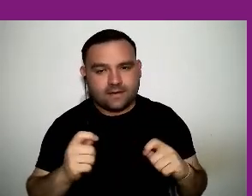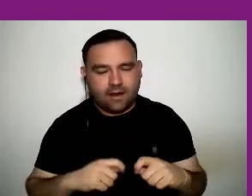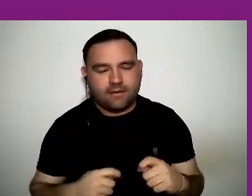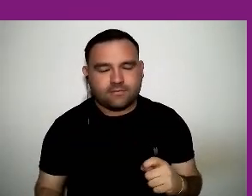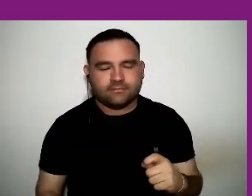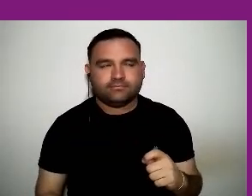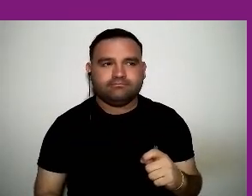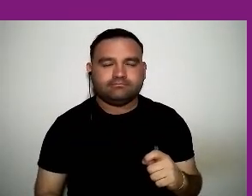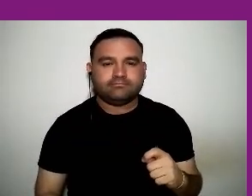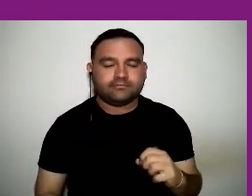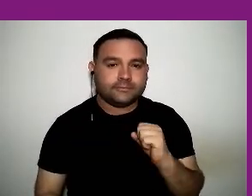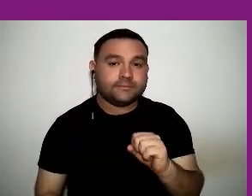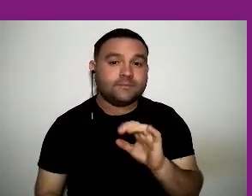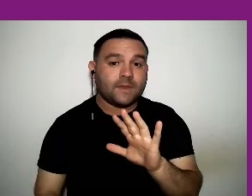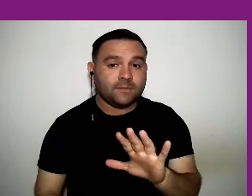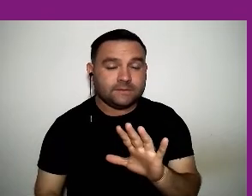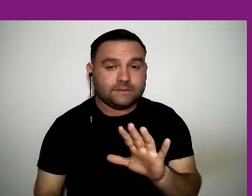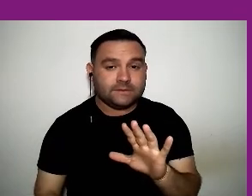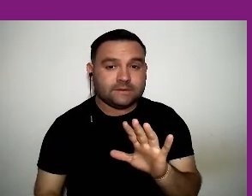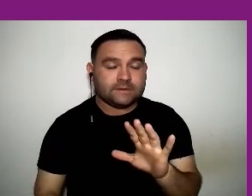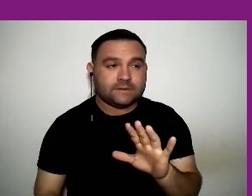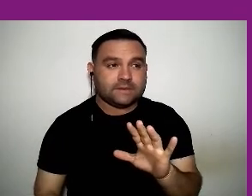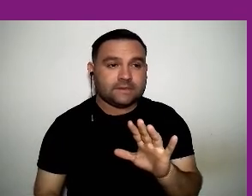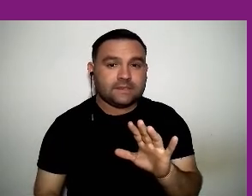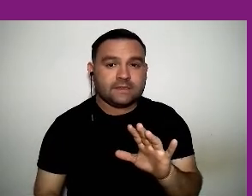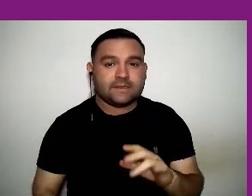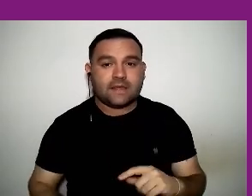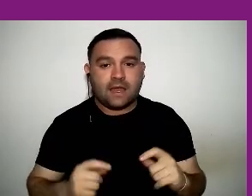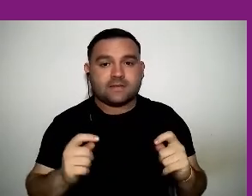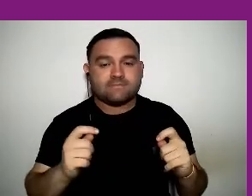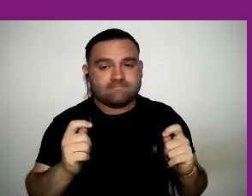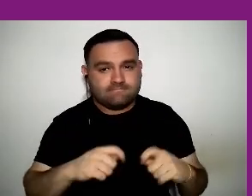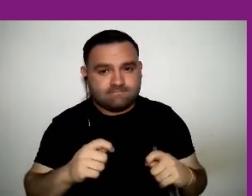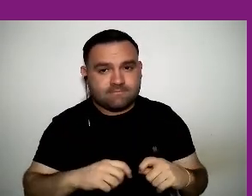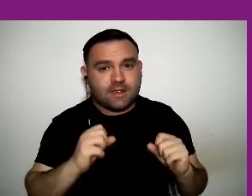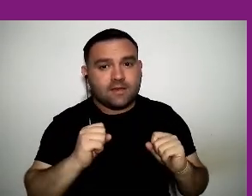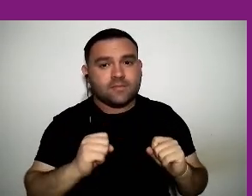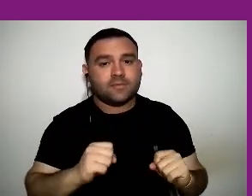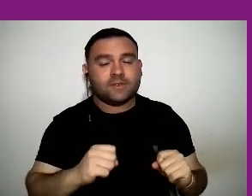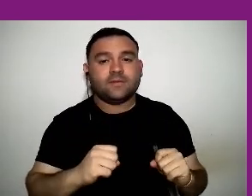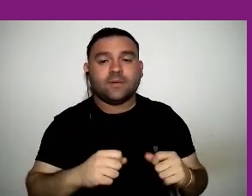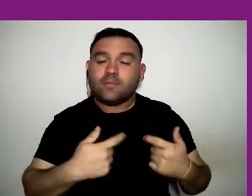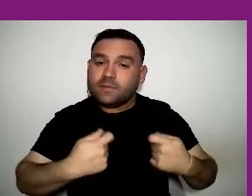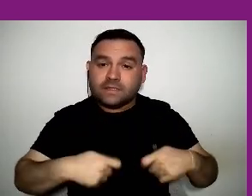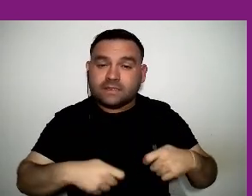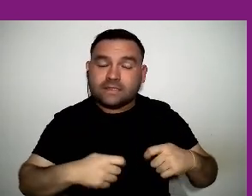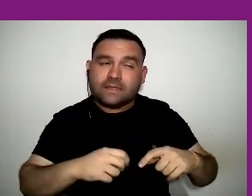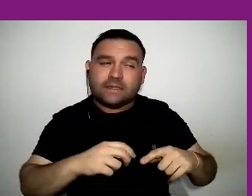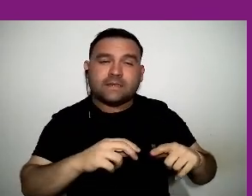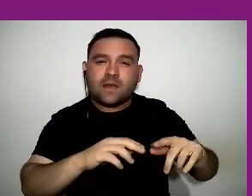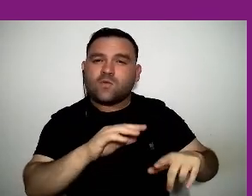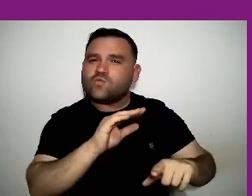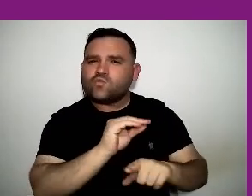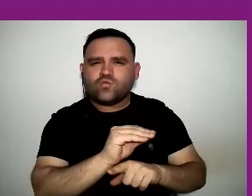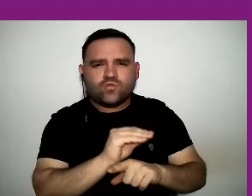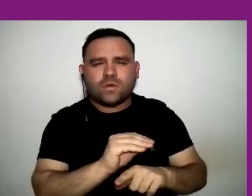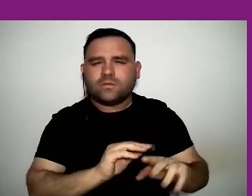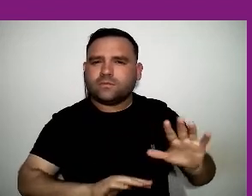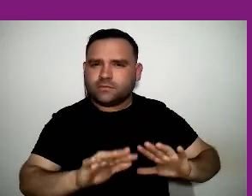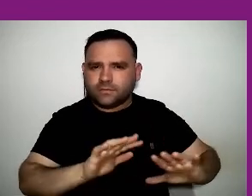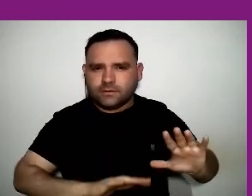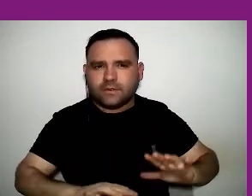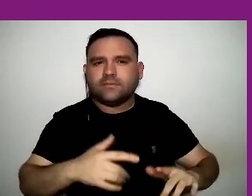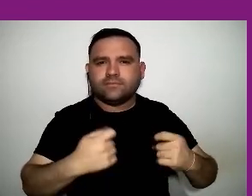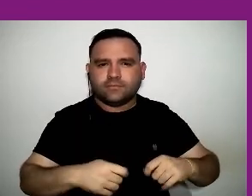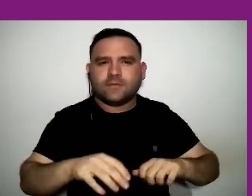uma possibilidade, entretanto, essa possibilidade tem que ser usada com muito cuidado,